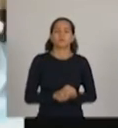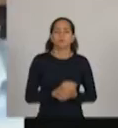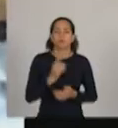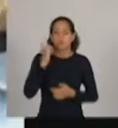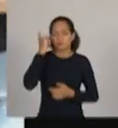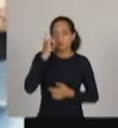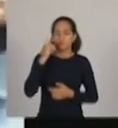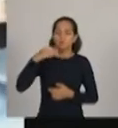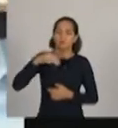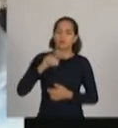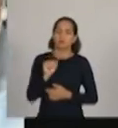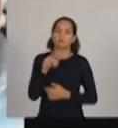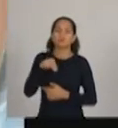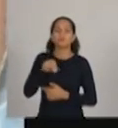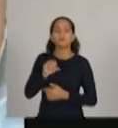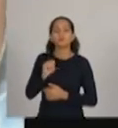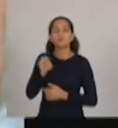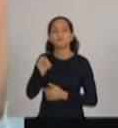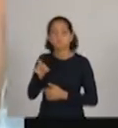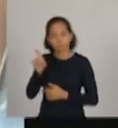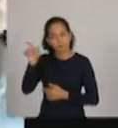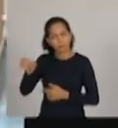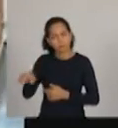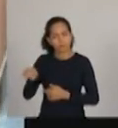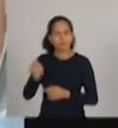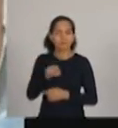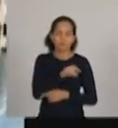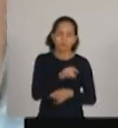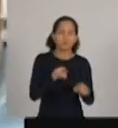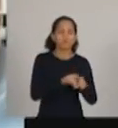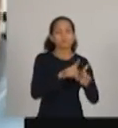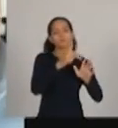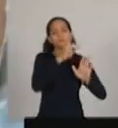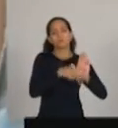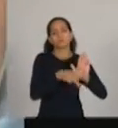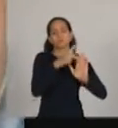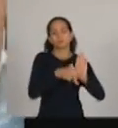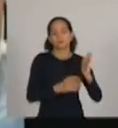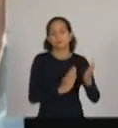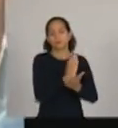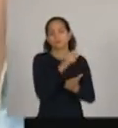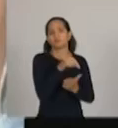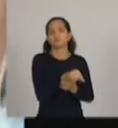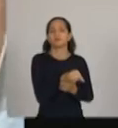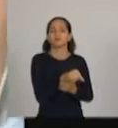deputado Marcos Mansur, e relato pela aprovação do projeto.